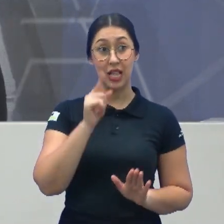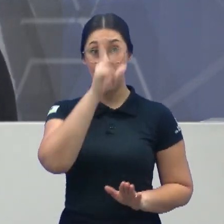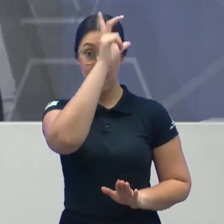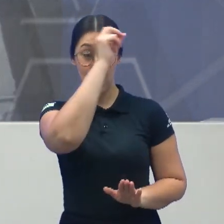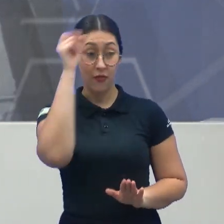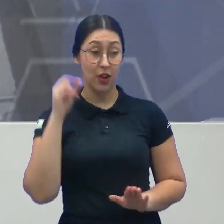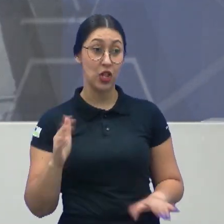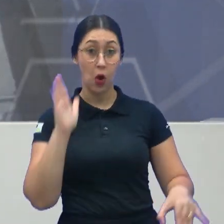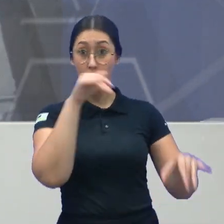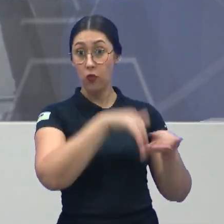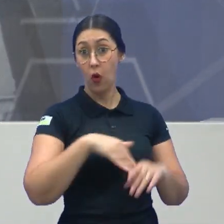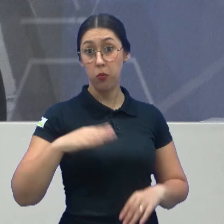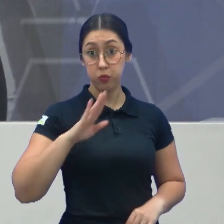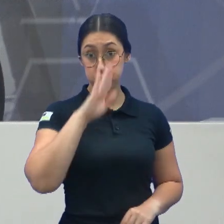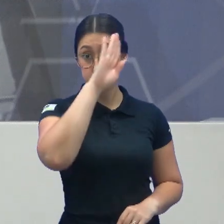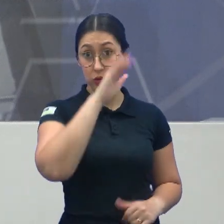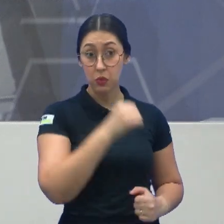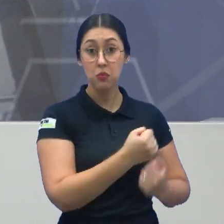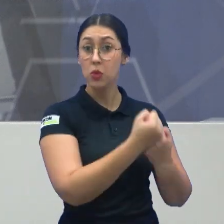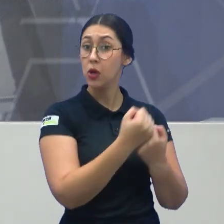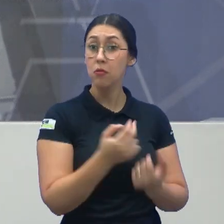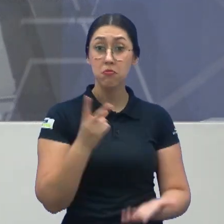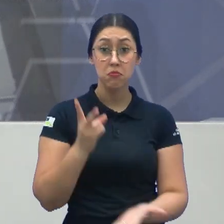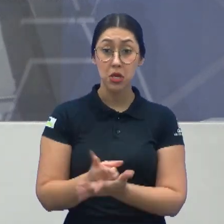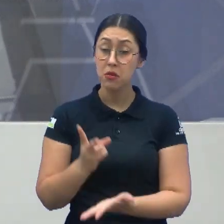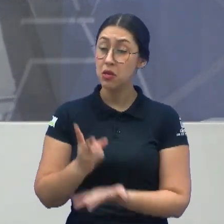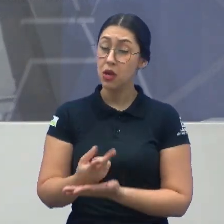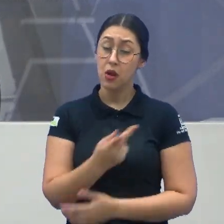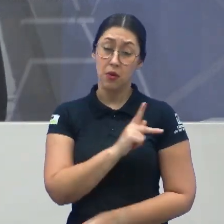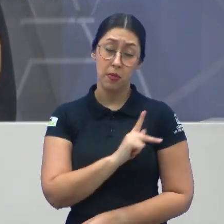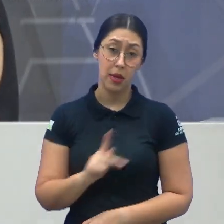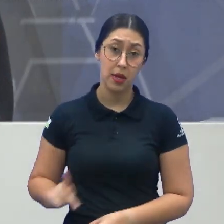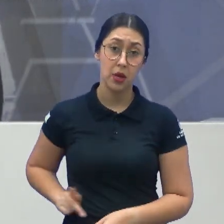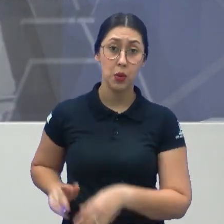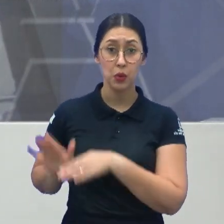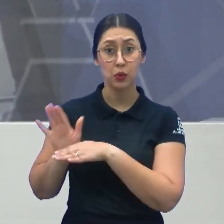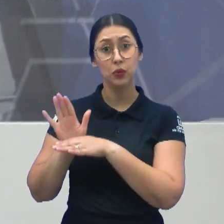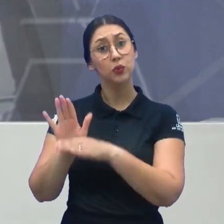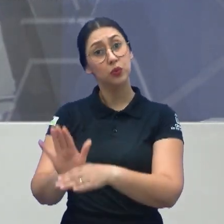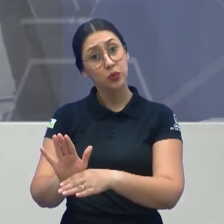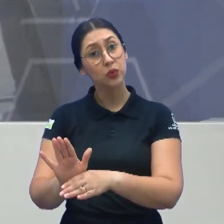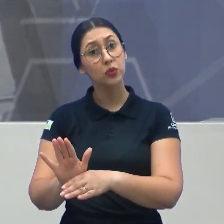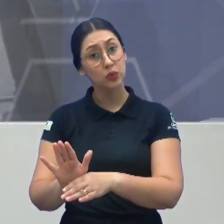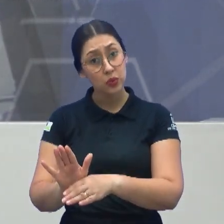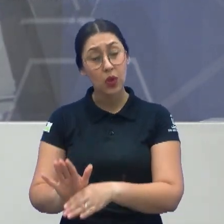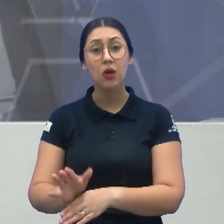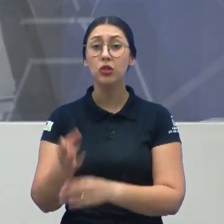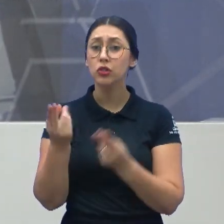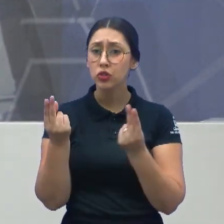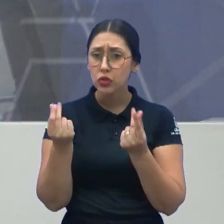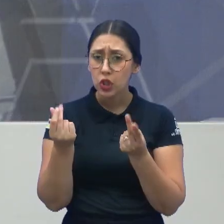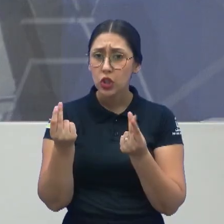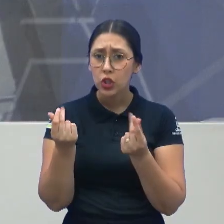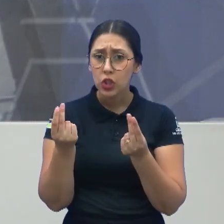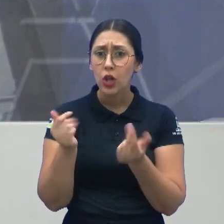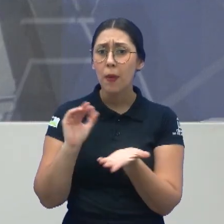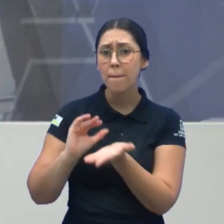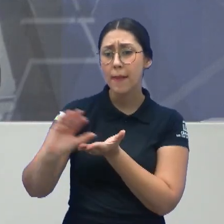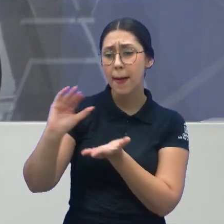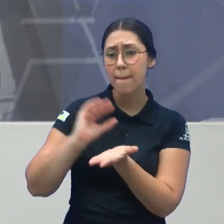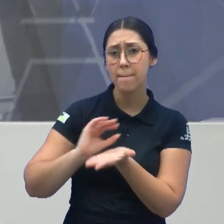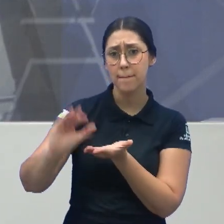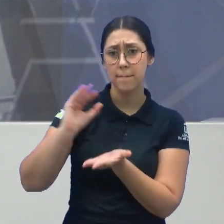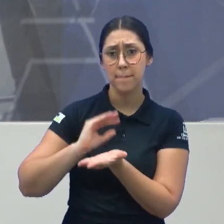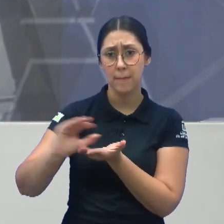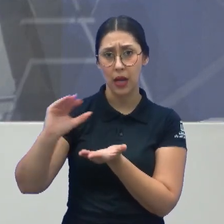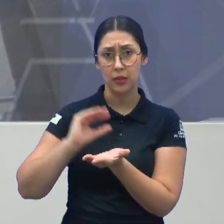o Bolsonaro, mas o presidente não quis saber. Pelo contrário, tem mandado muito recurso para a cidade,